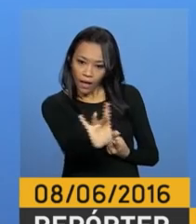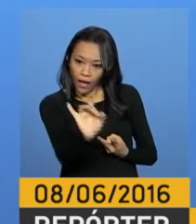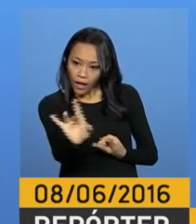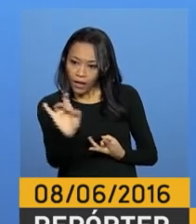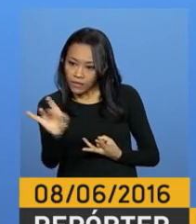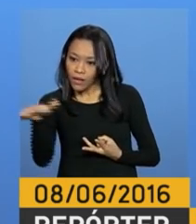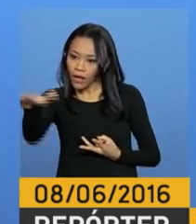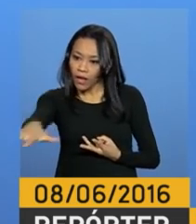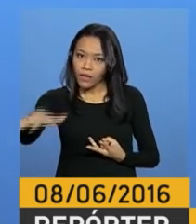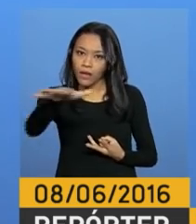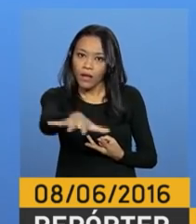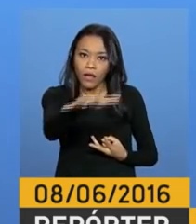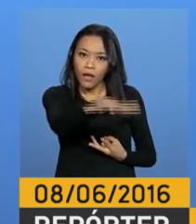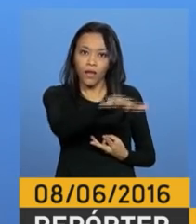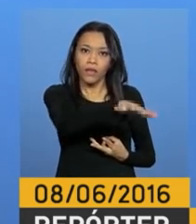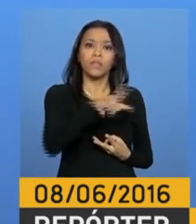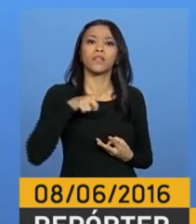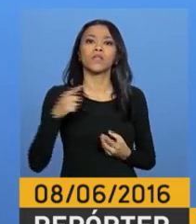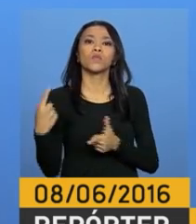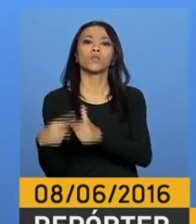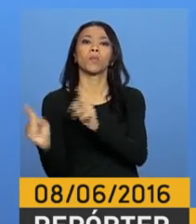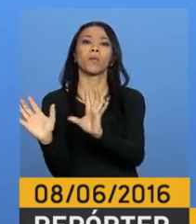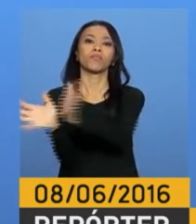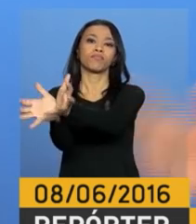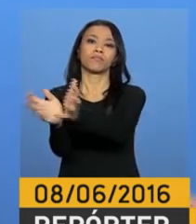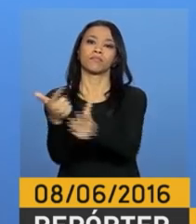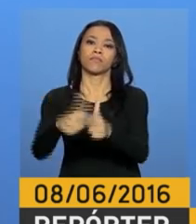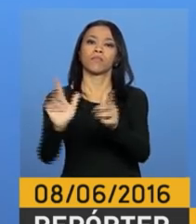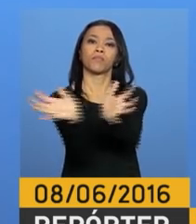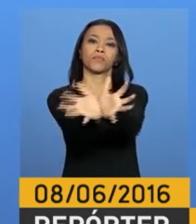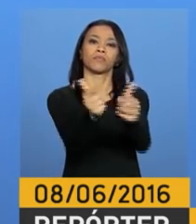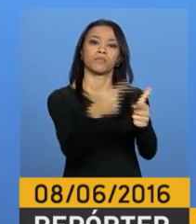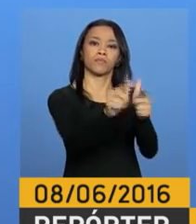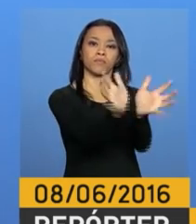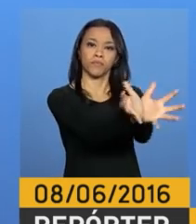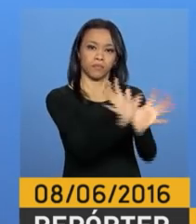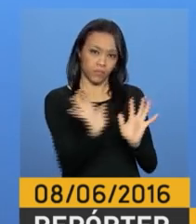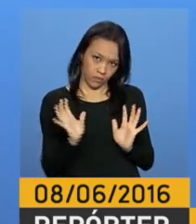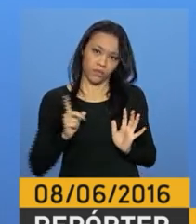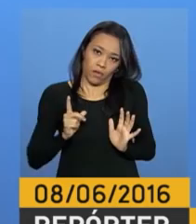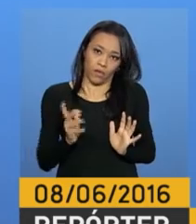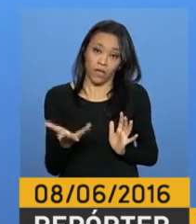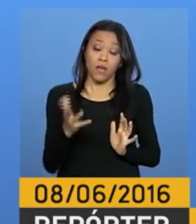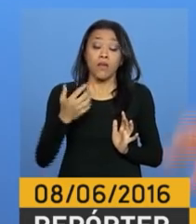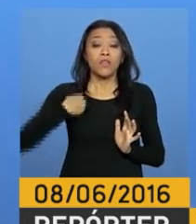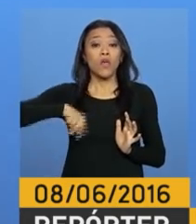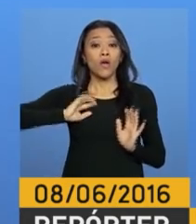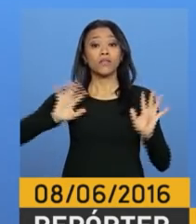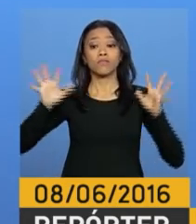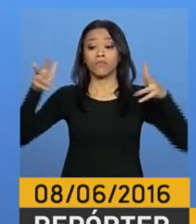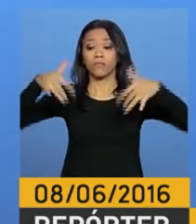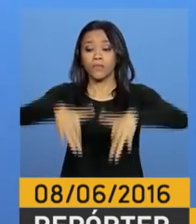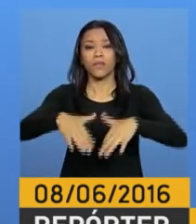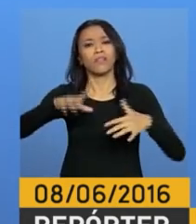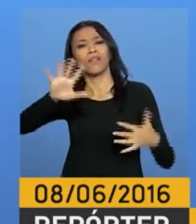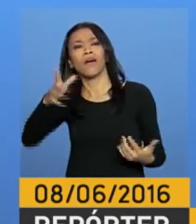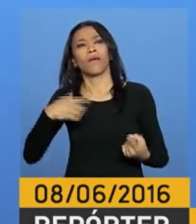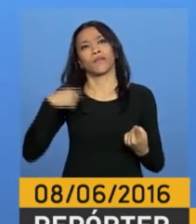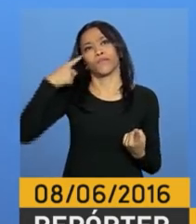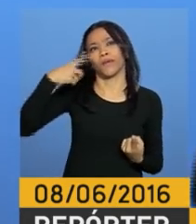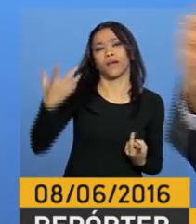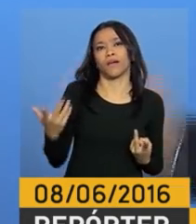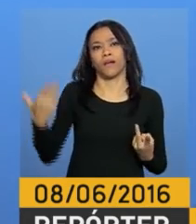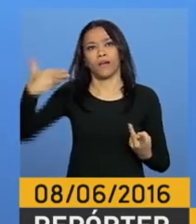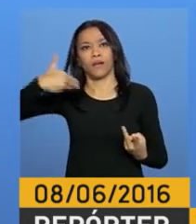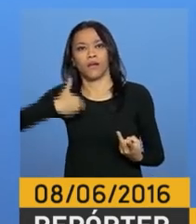particularidades mas todos nós estamos aqui não como agricultores ou industriais ou Comerciantes ou advogados